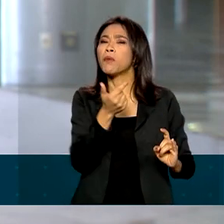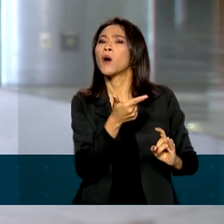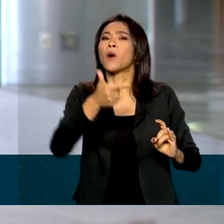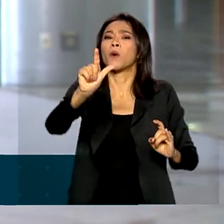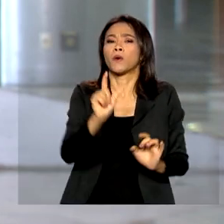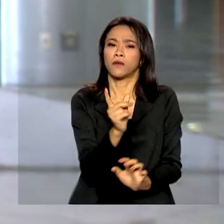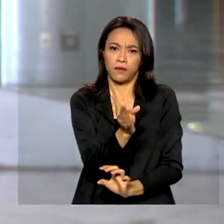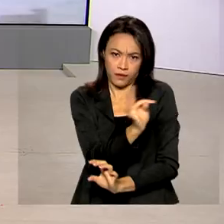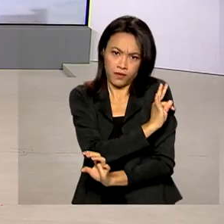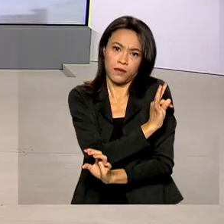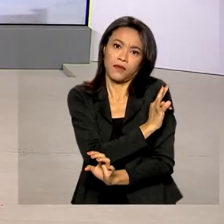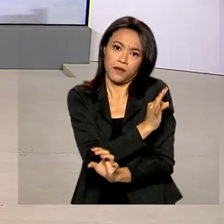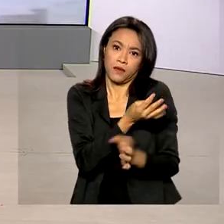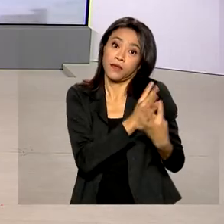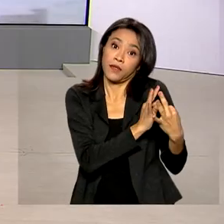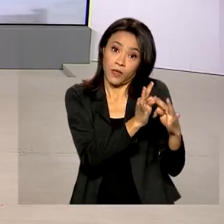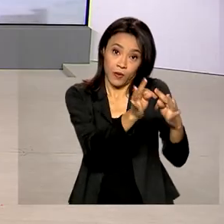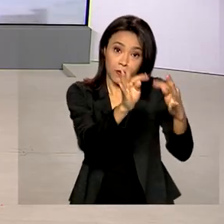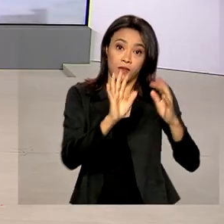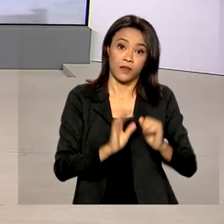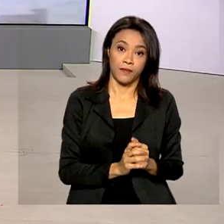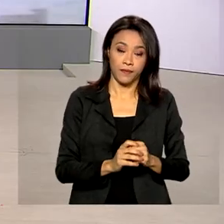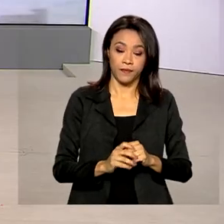Renata eu volto com você obrigada pelas informações Glau